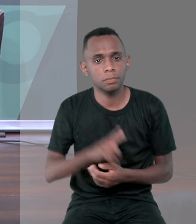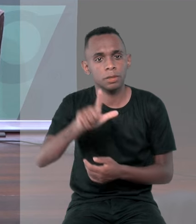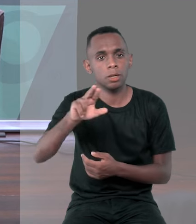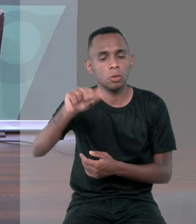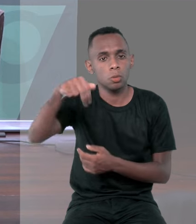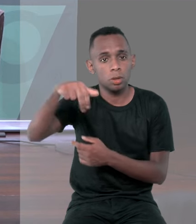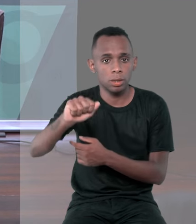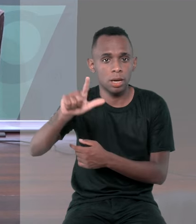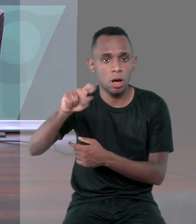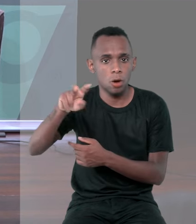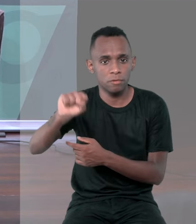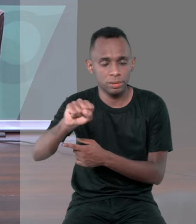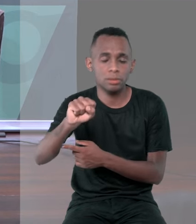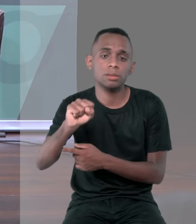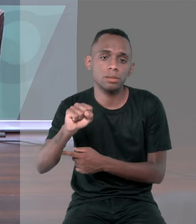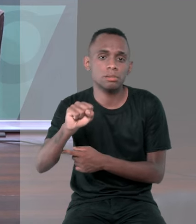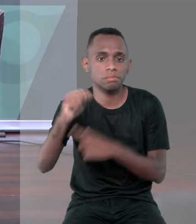Luana Alves Ferreira.